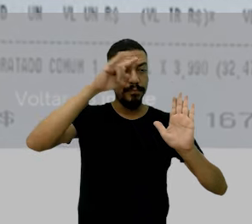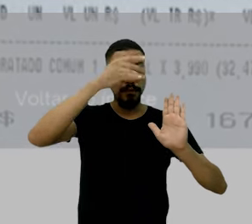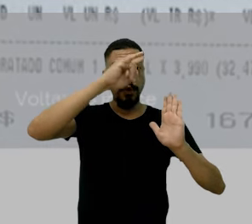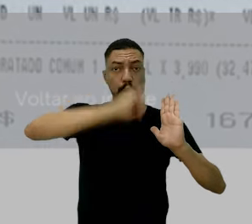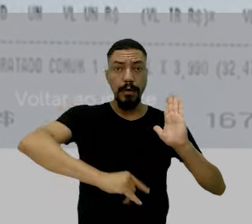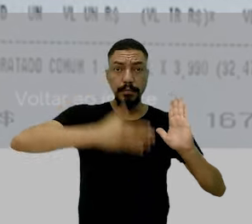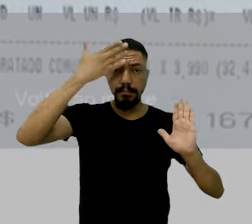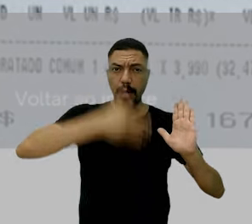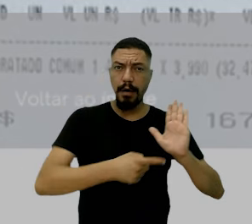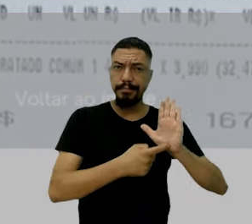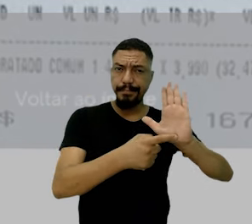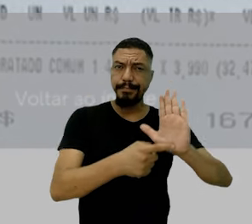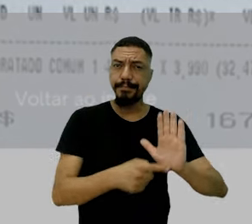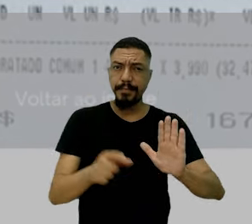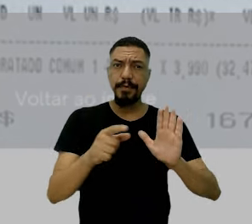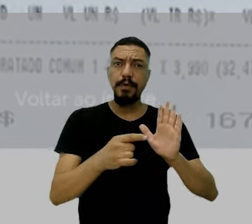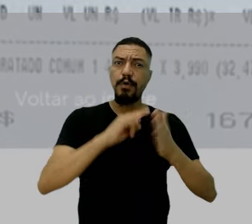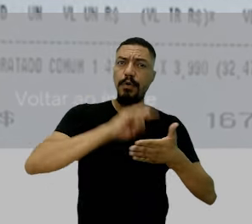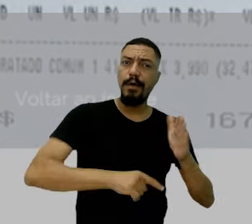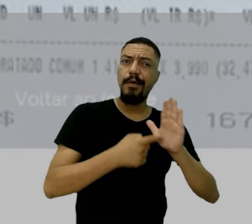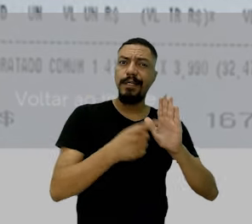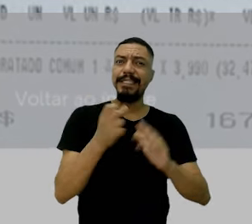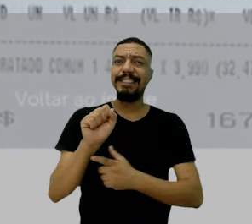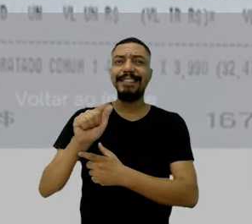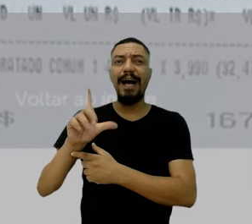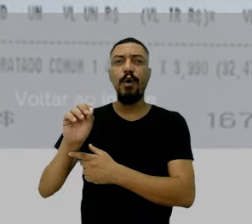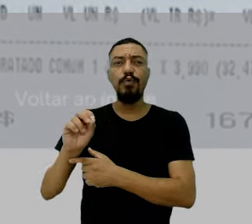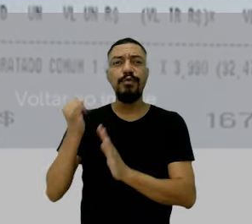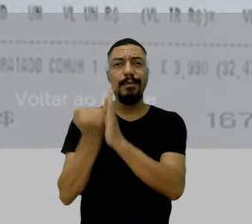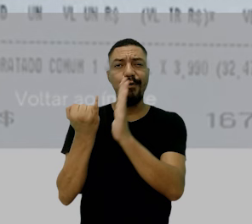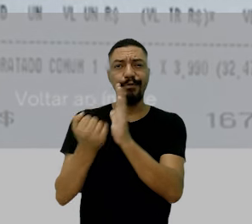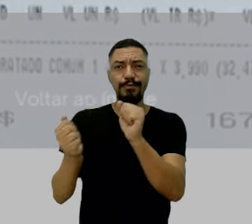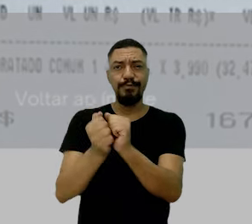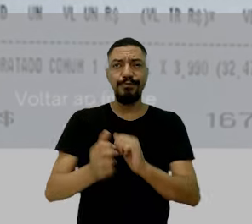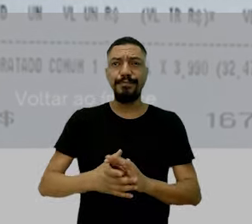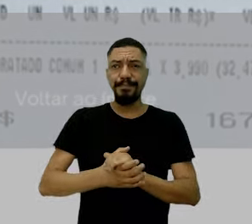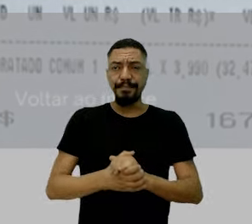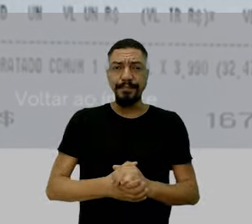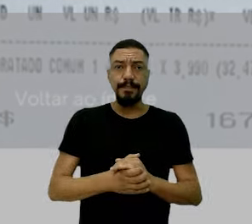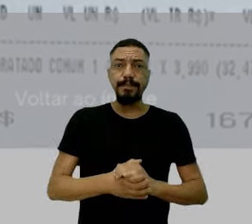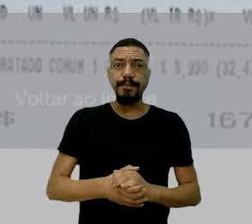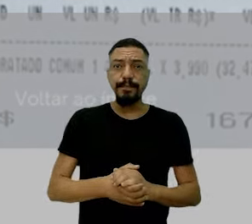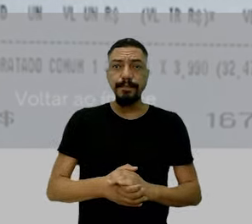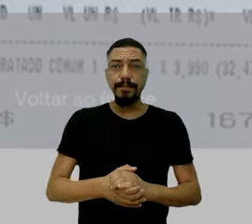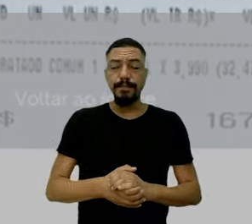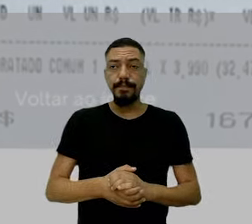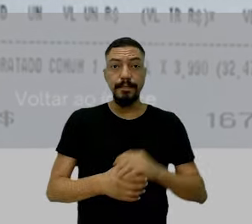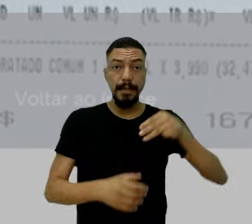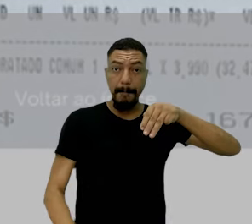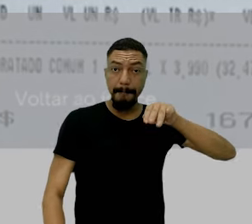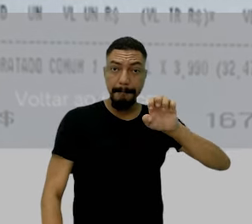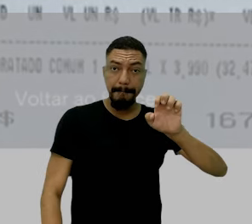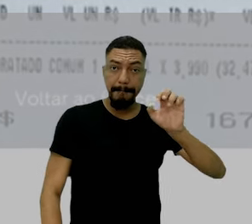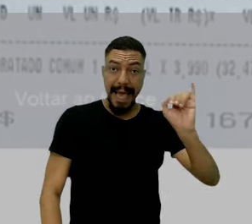vai anexar aquele documento desgraçado do imposto junto.